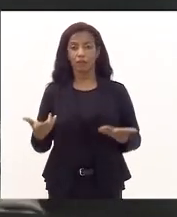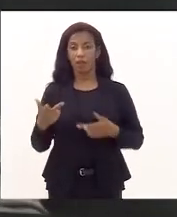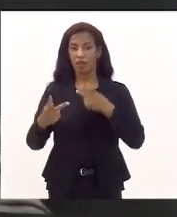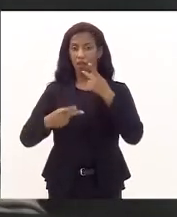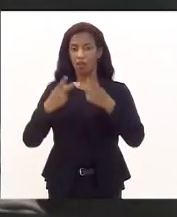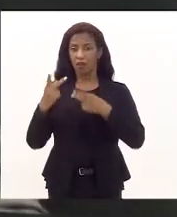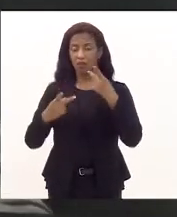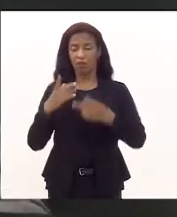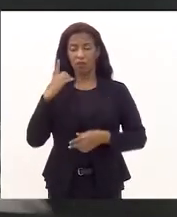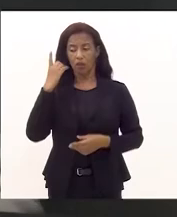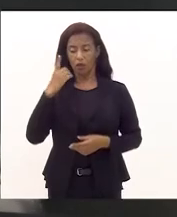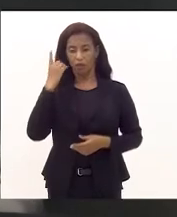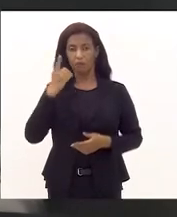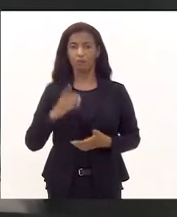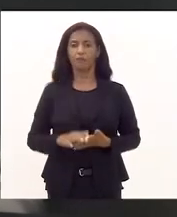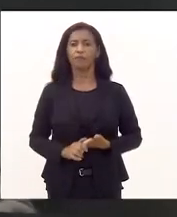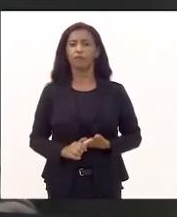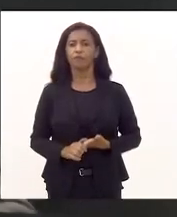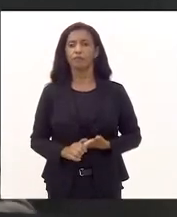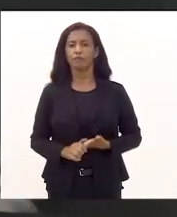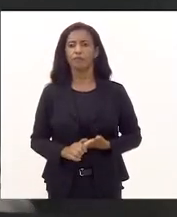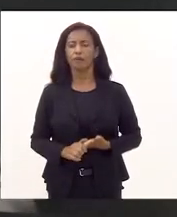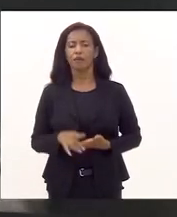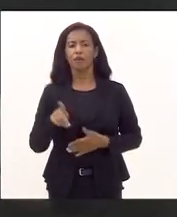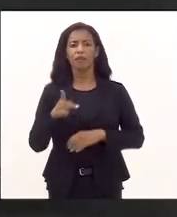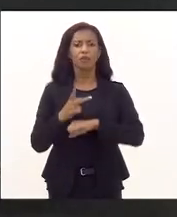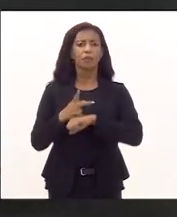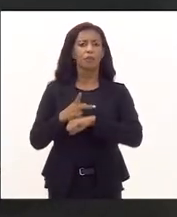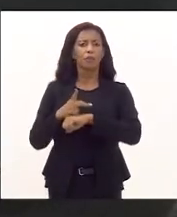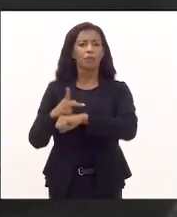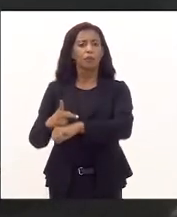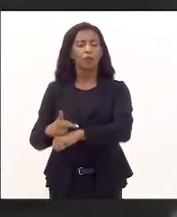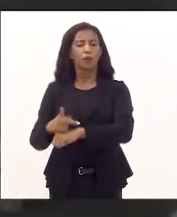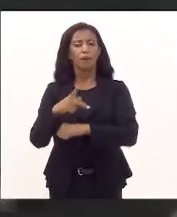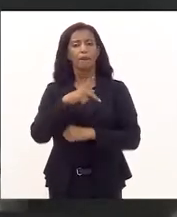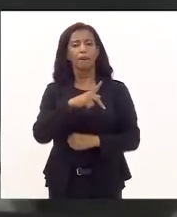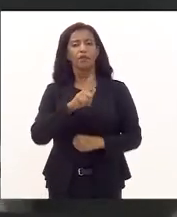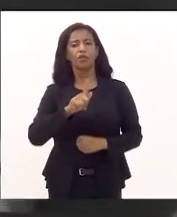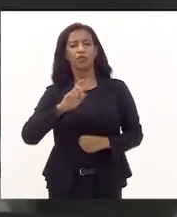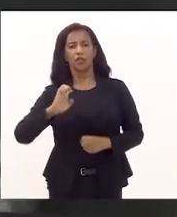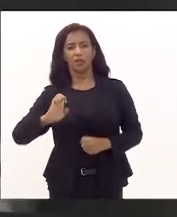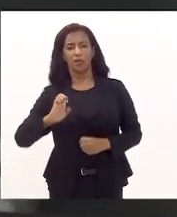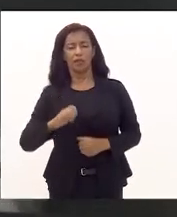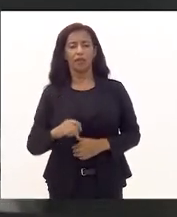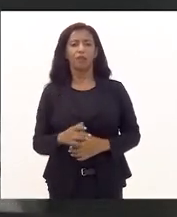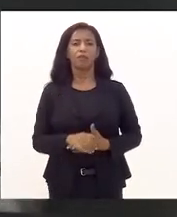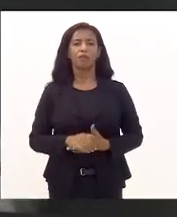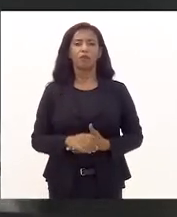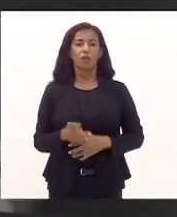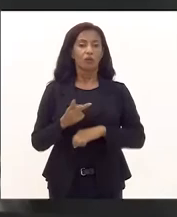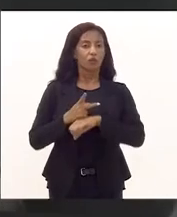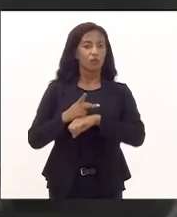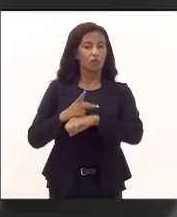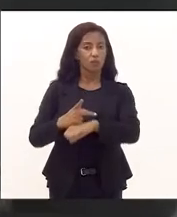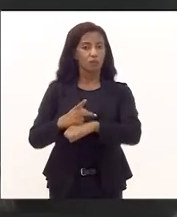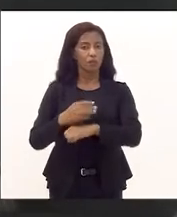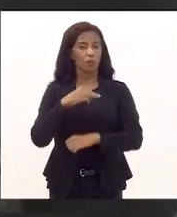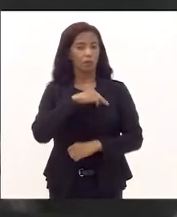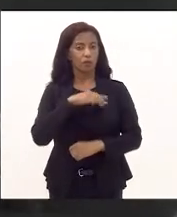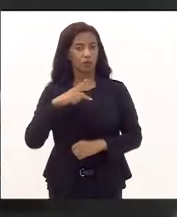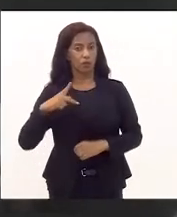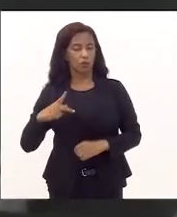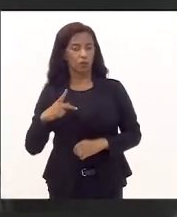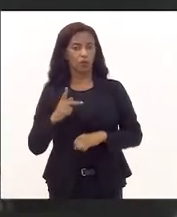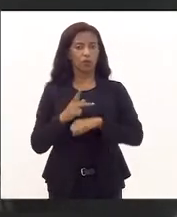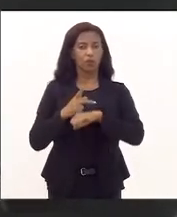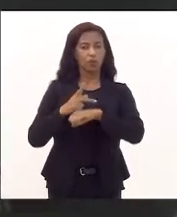falou, deputado, você procura a PGE, procura o Ministério Público,